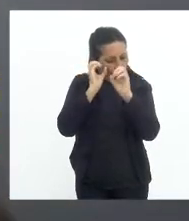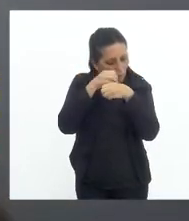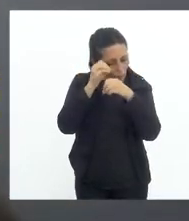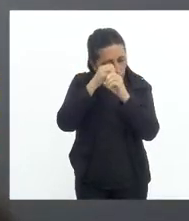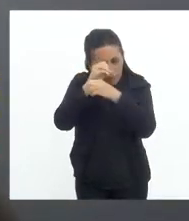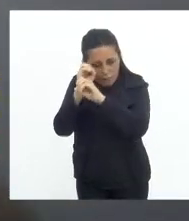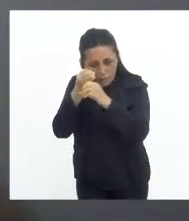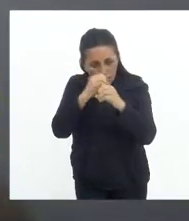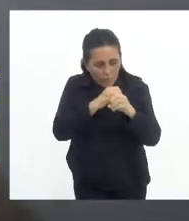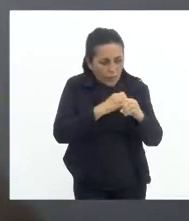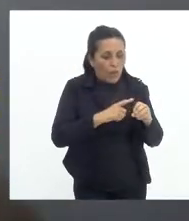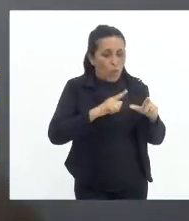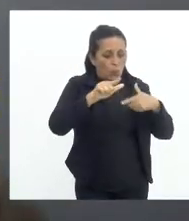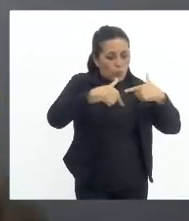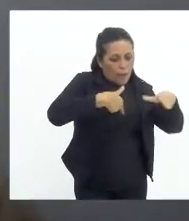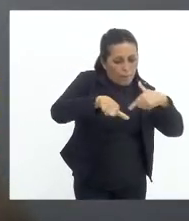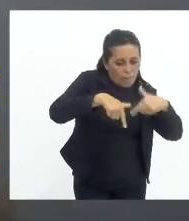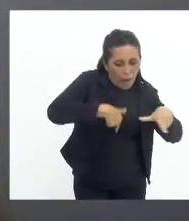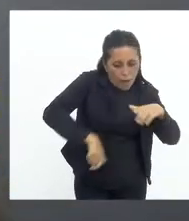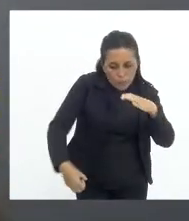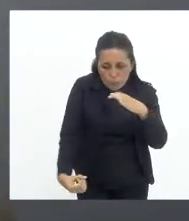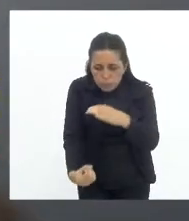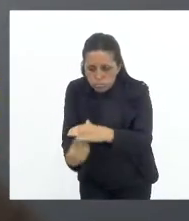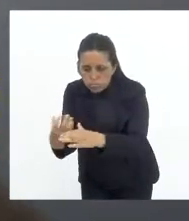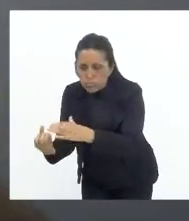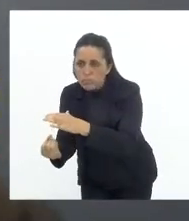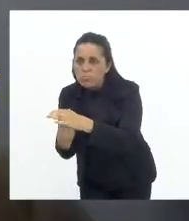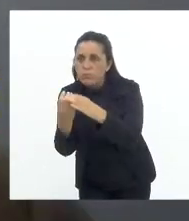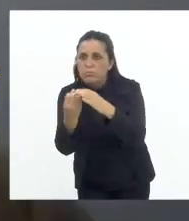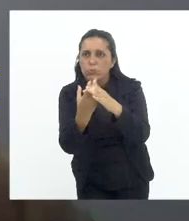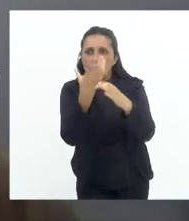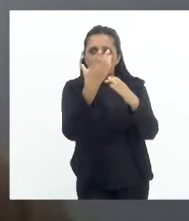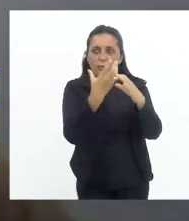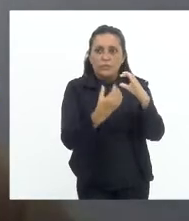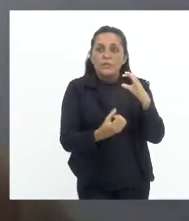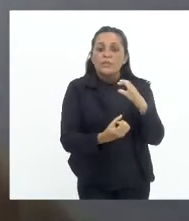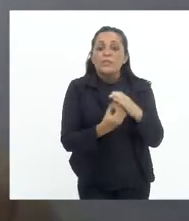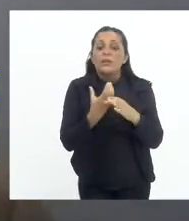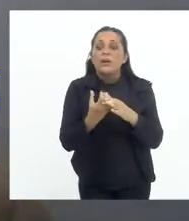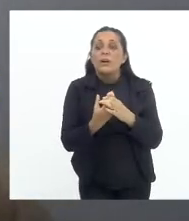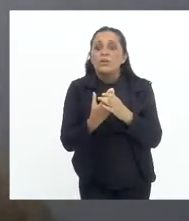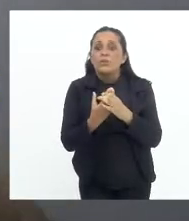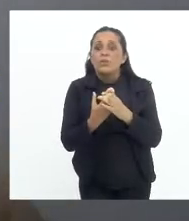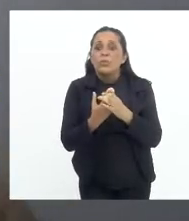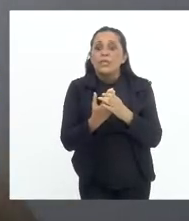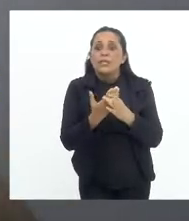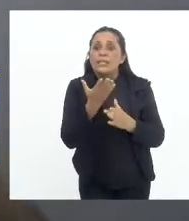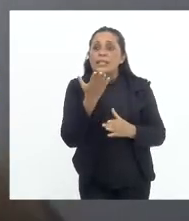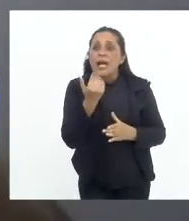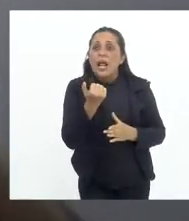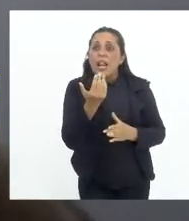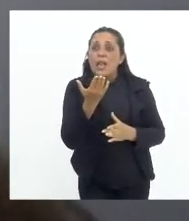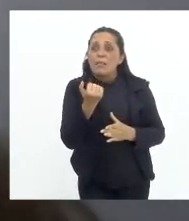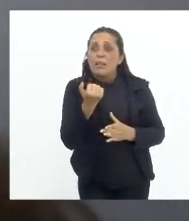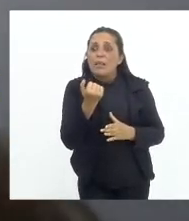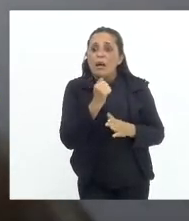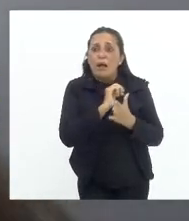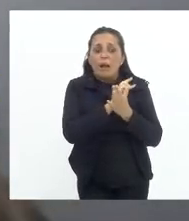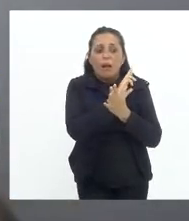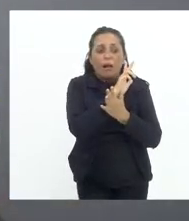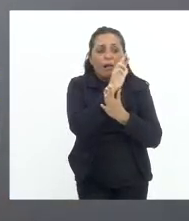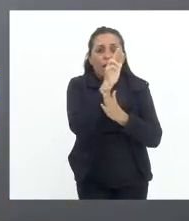trabalho de sua criação o Leandro e alimentação dos Exatamente é